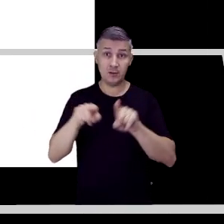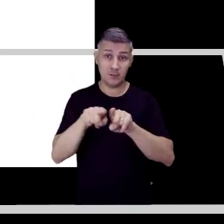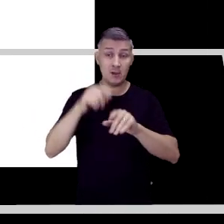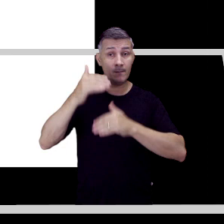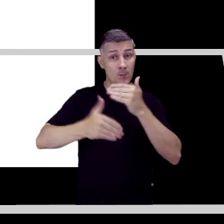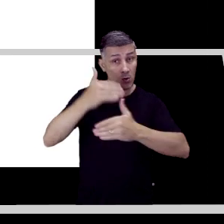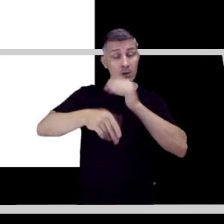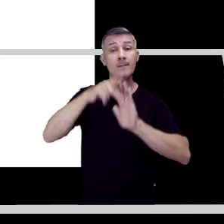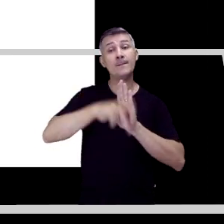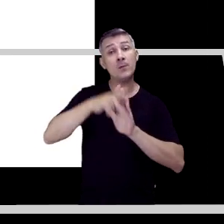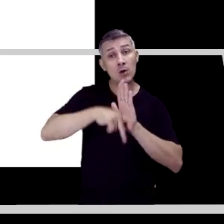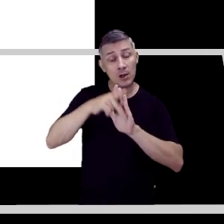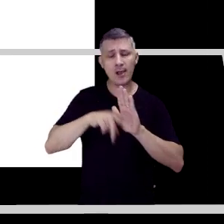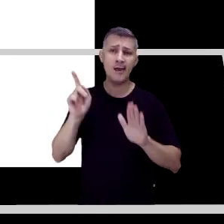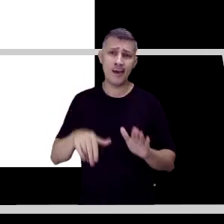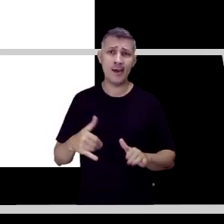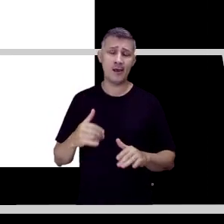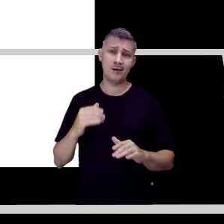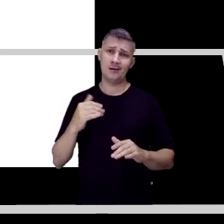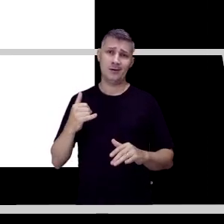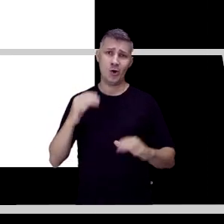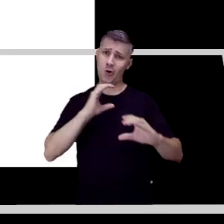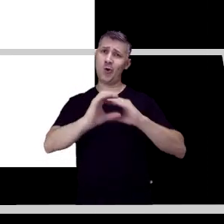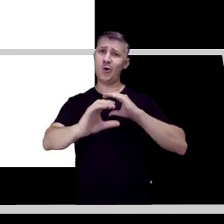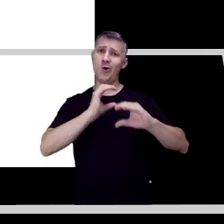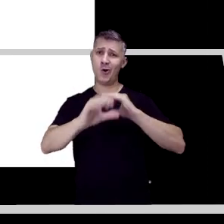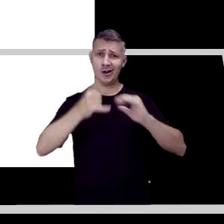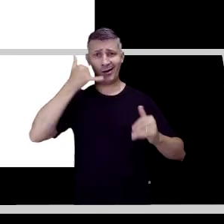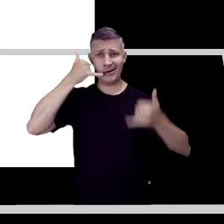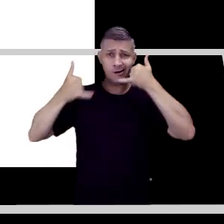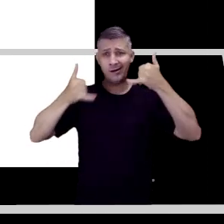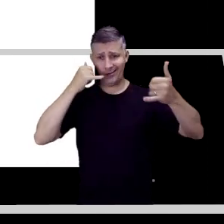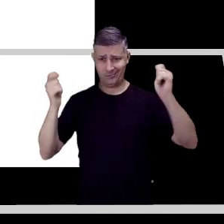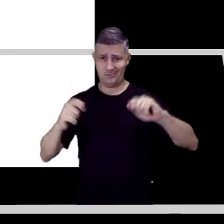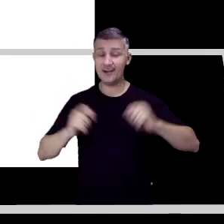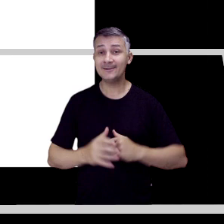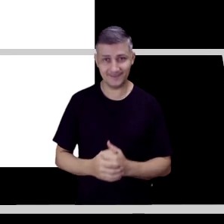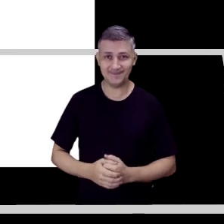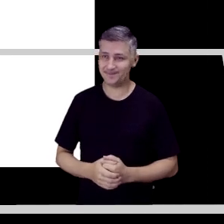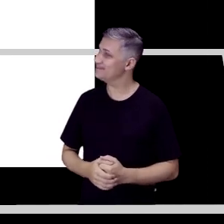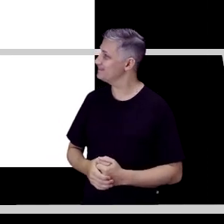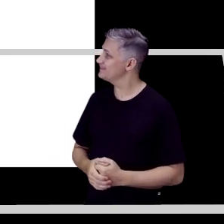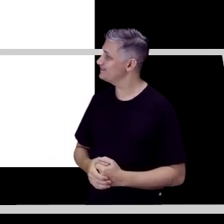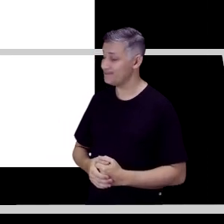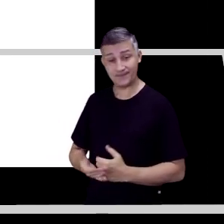também no processo de projeto através da telecomunicação também, né? Não é só uma coisa que a gente pode